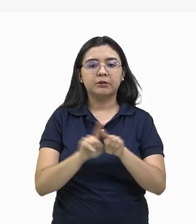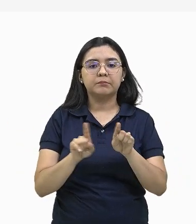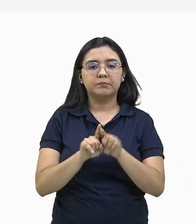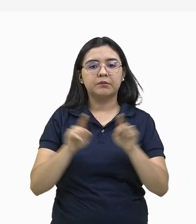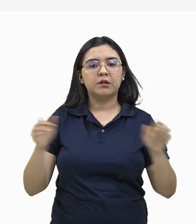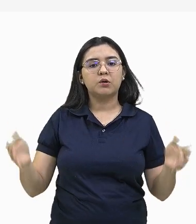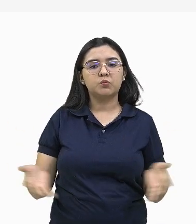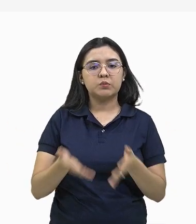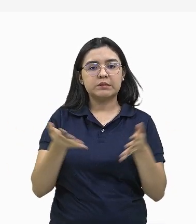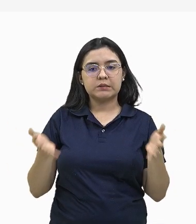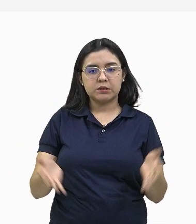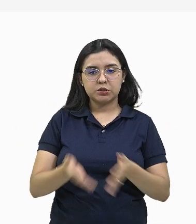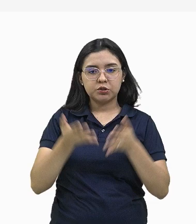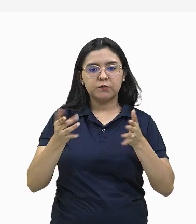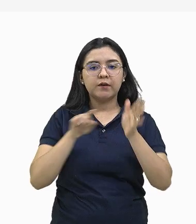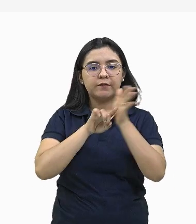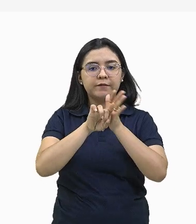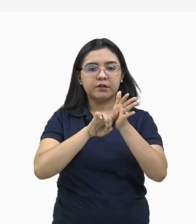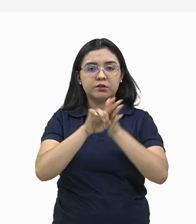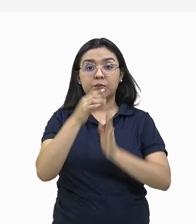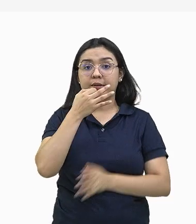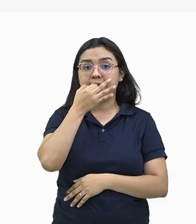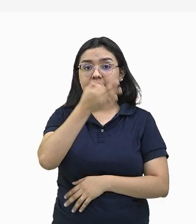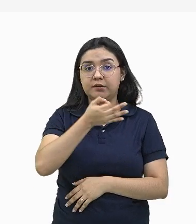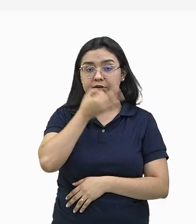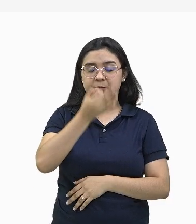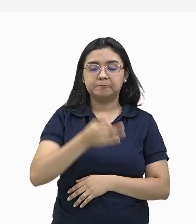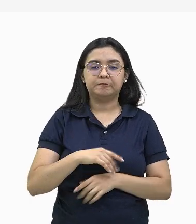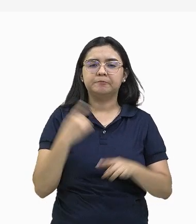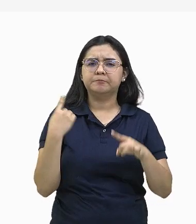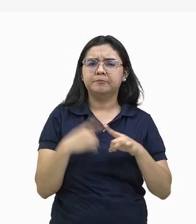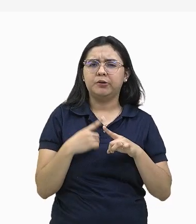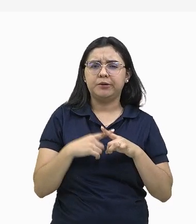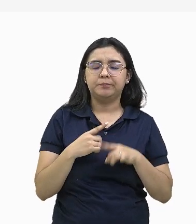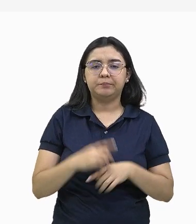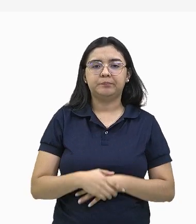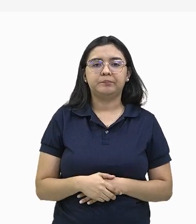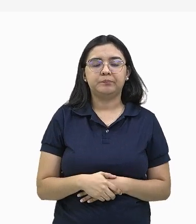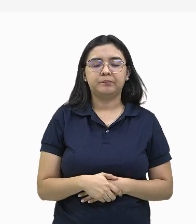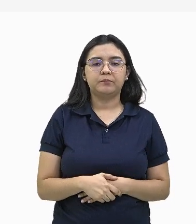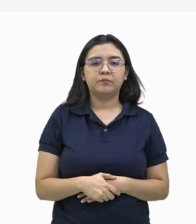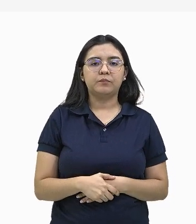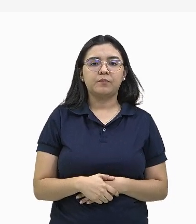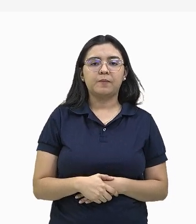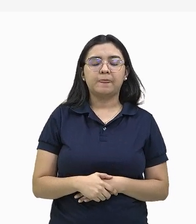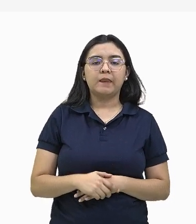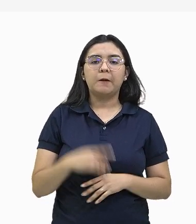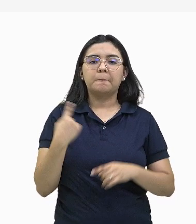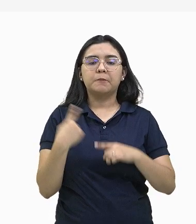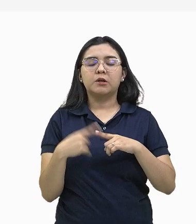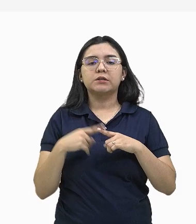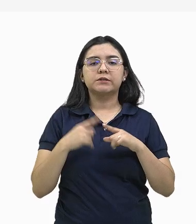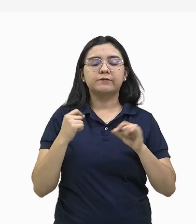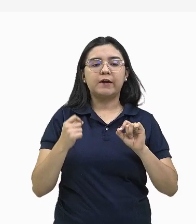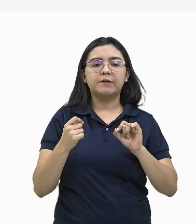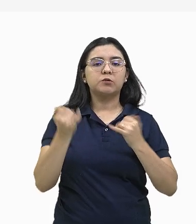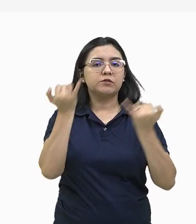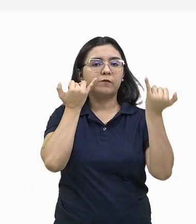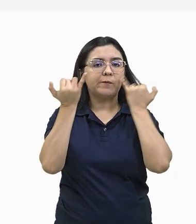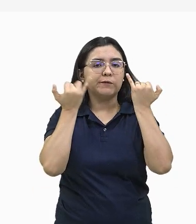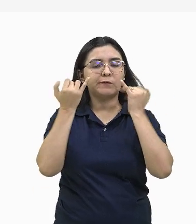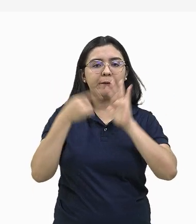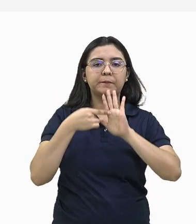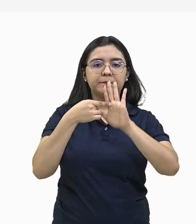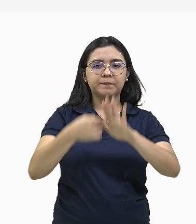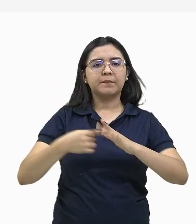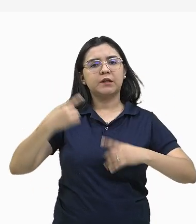investigação crítica, por quê? A partir da apresentação dos dados, né,